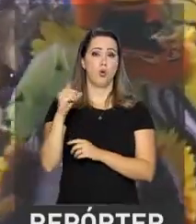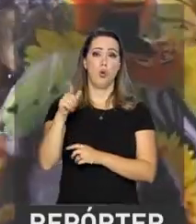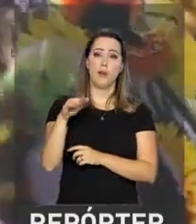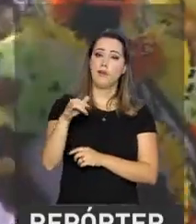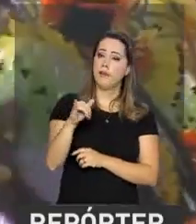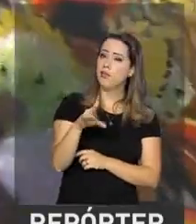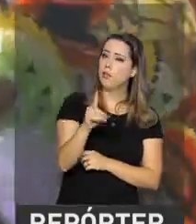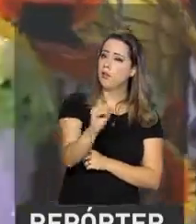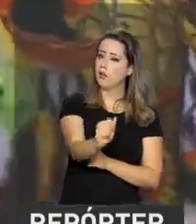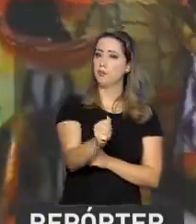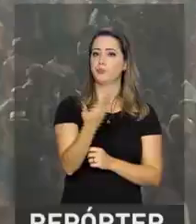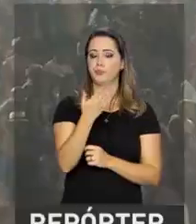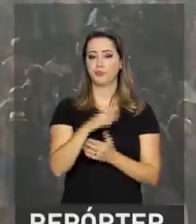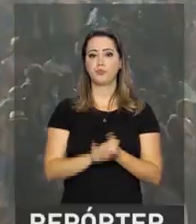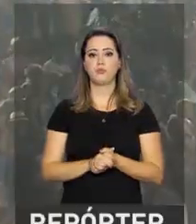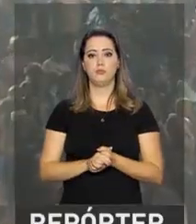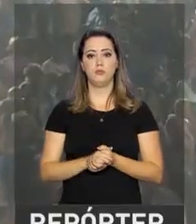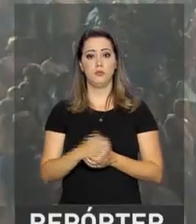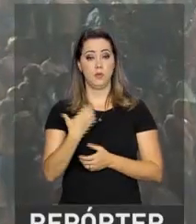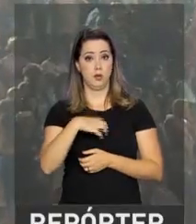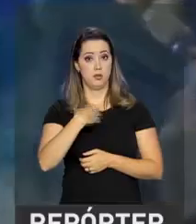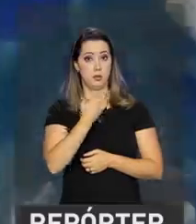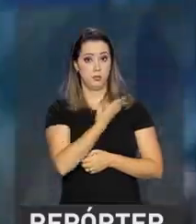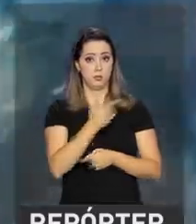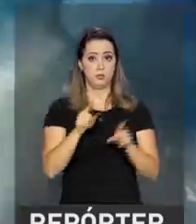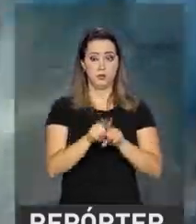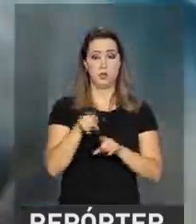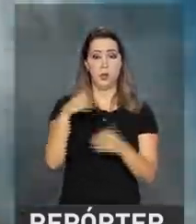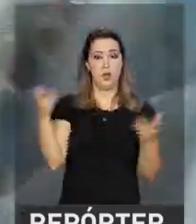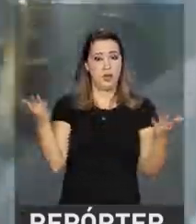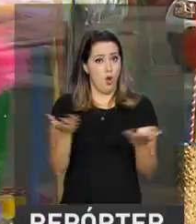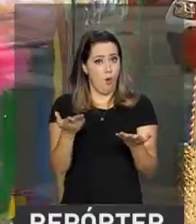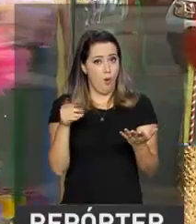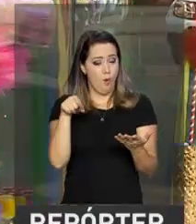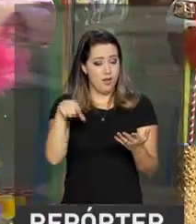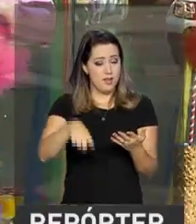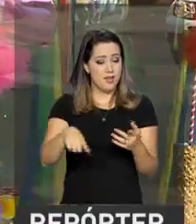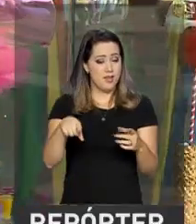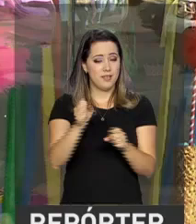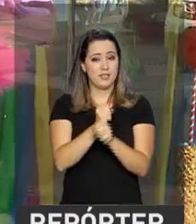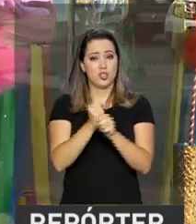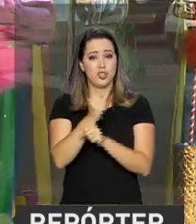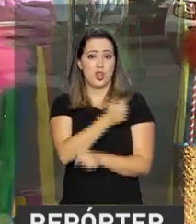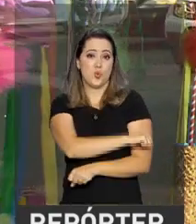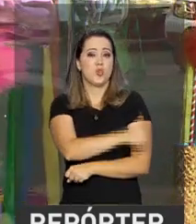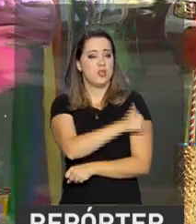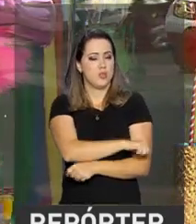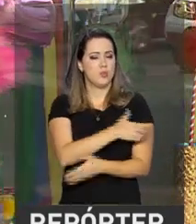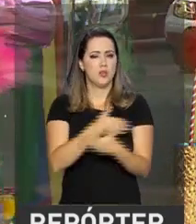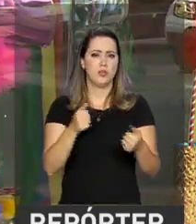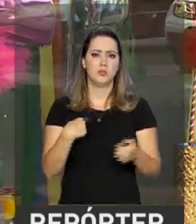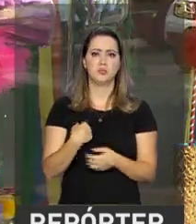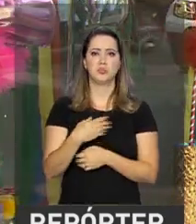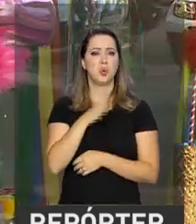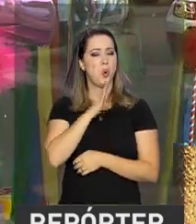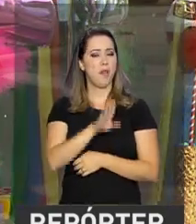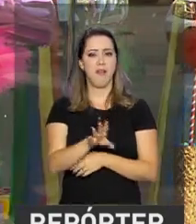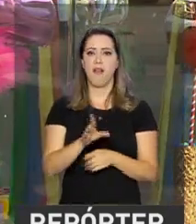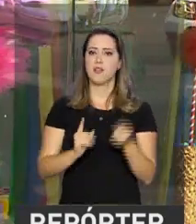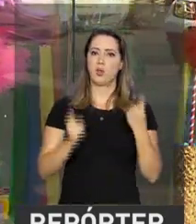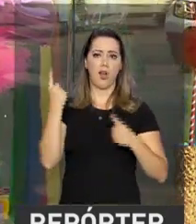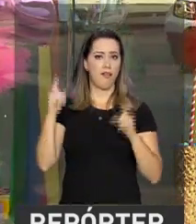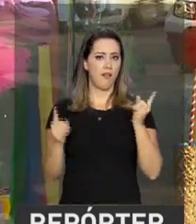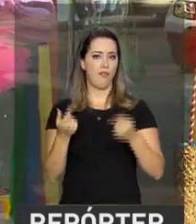ano, a cidade escolhida por ele para curtir a festa foi o Rio de Janeiro. Ficou mais em conta e tal, é um carnaval que a gente não conhece, eu acho que é uma